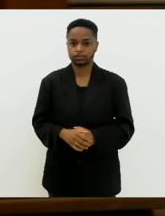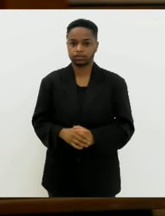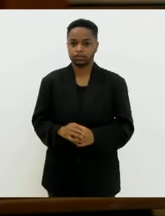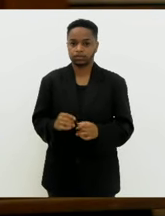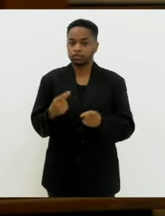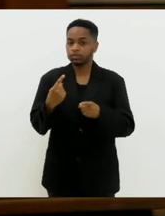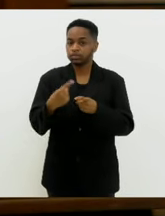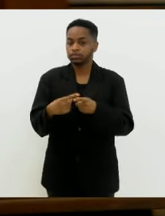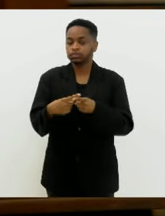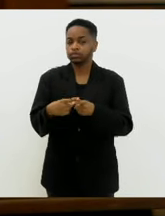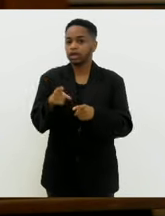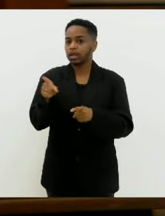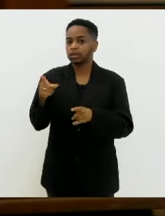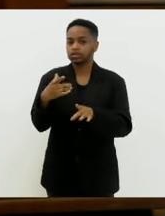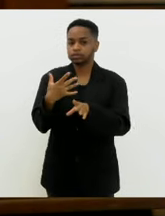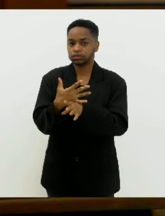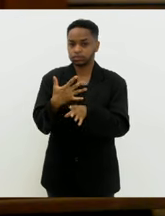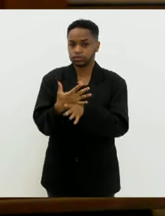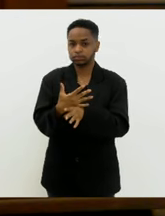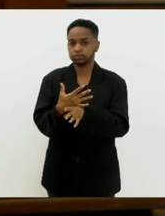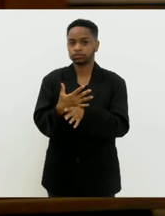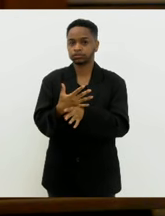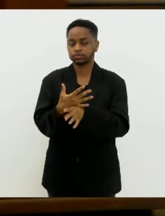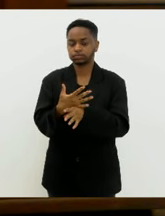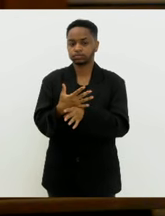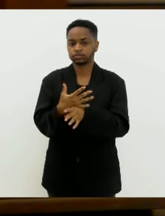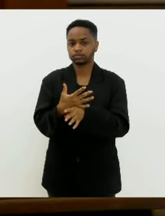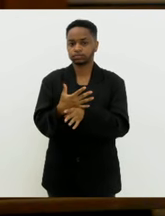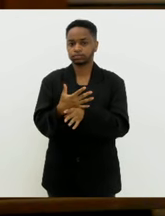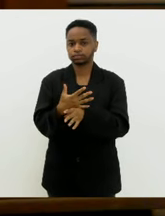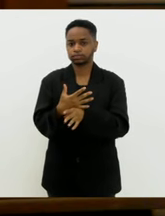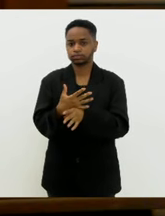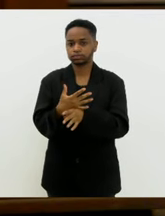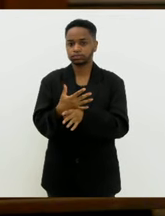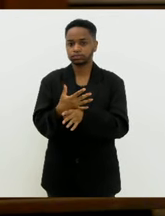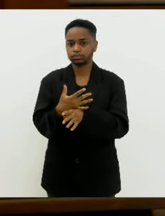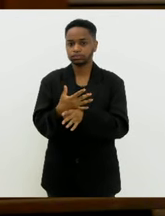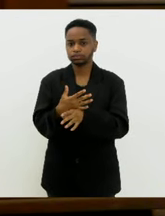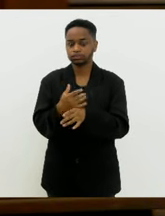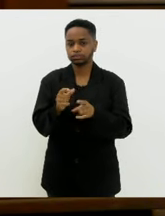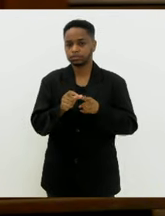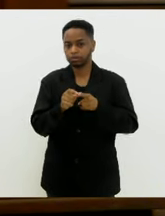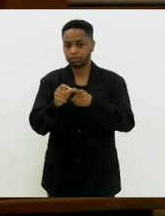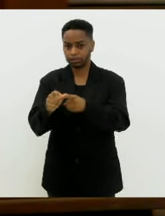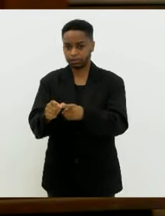uma cidade, é um município periférico,